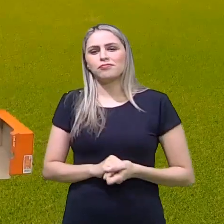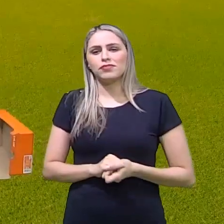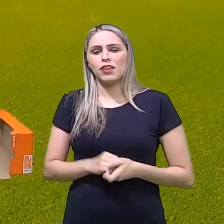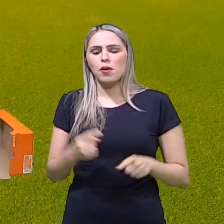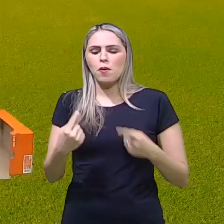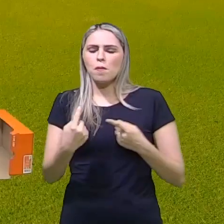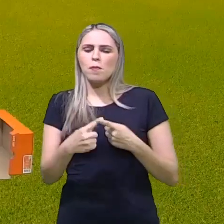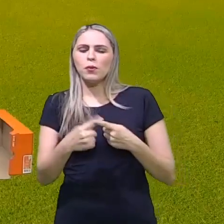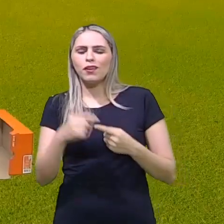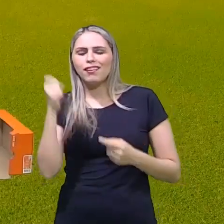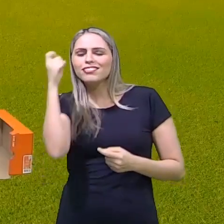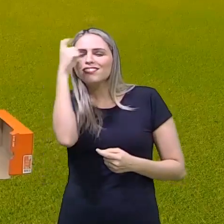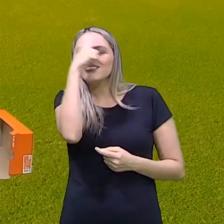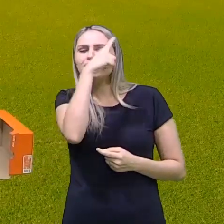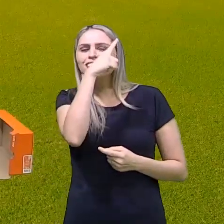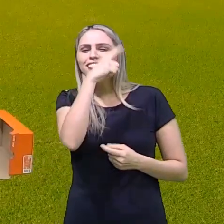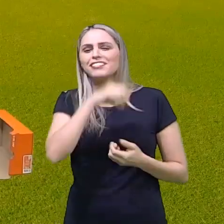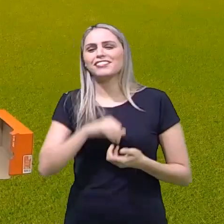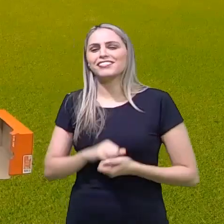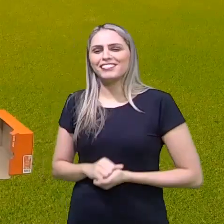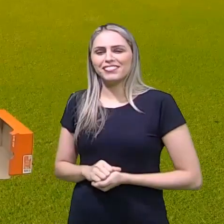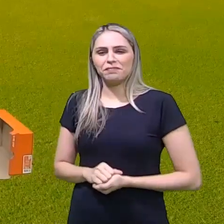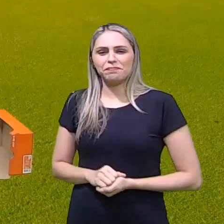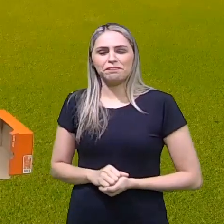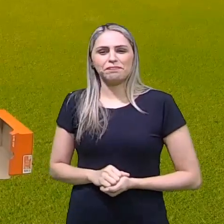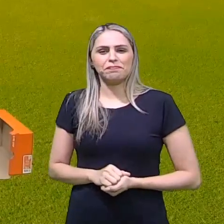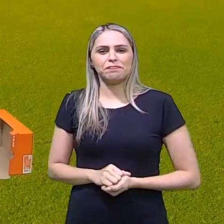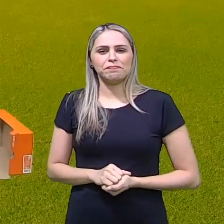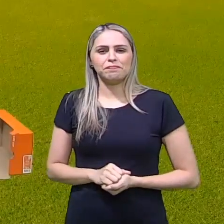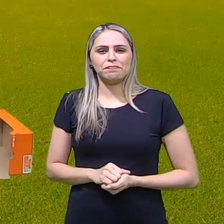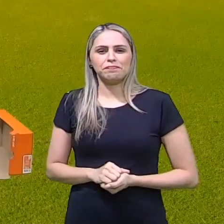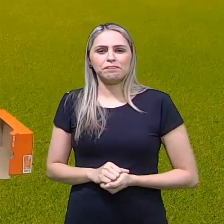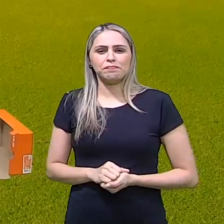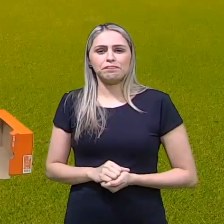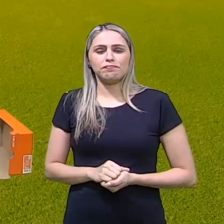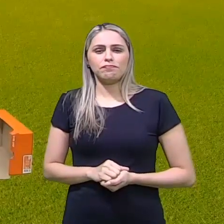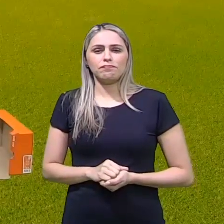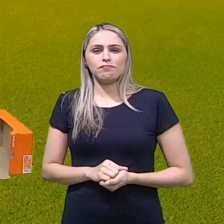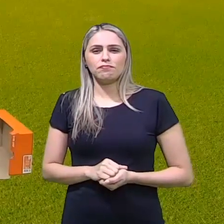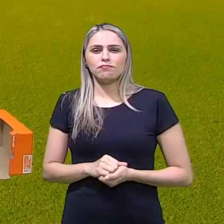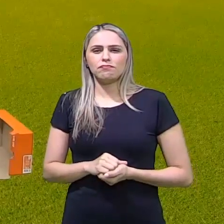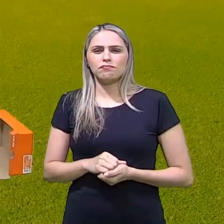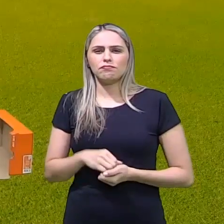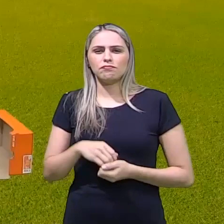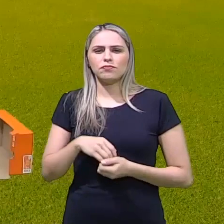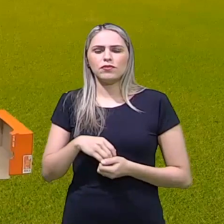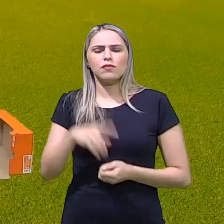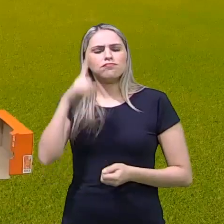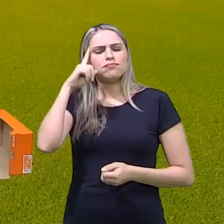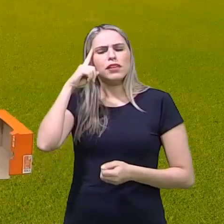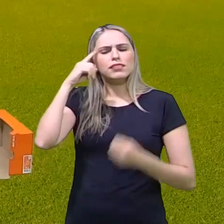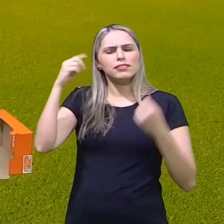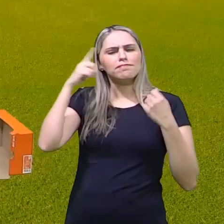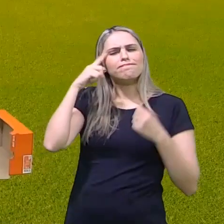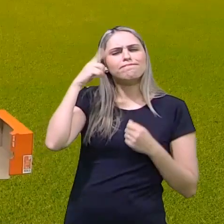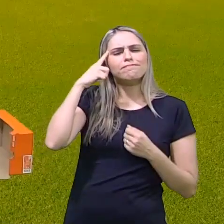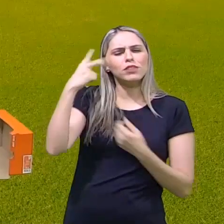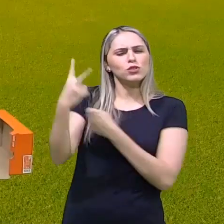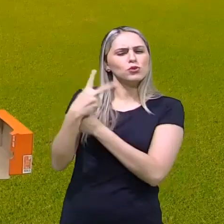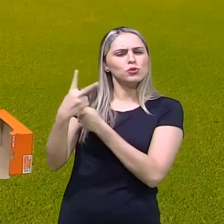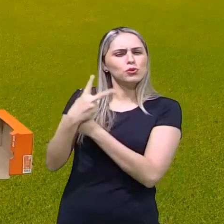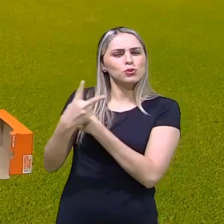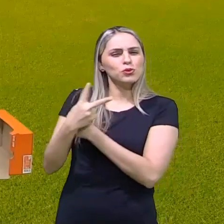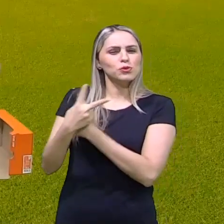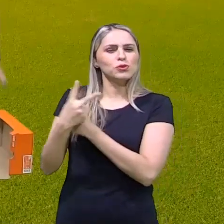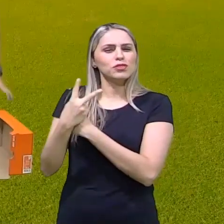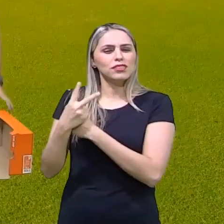pouquinho. Então você é um golfista profissional? Vamos treinar pra isso. Luan, Vitória, me dá força aí, Vitória, hein? Imagina aí que você